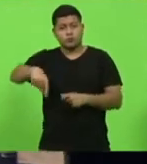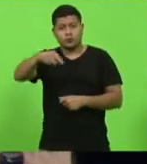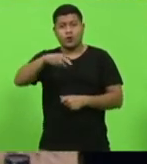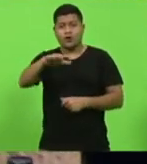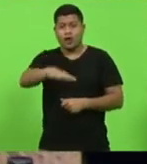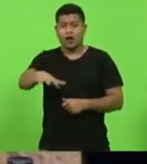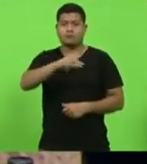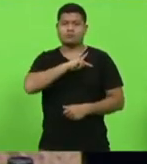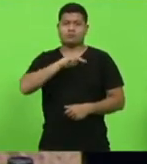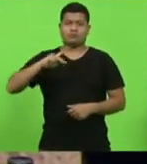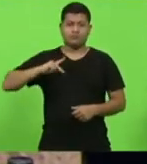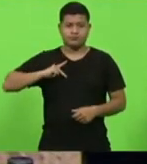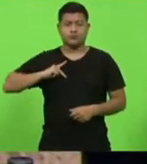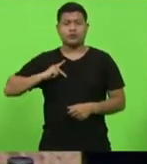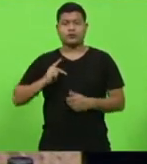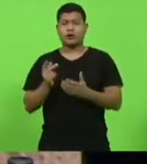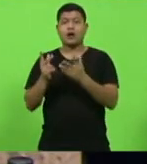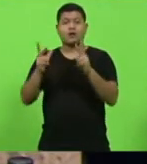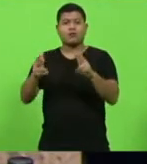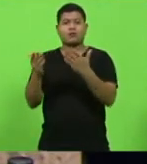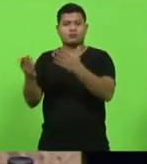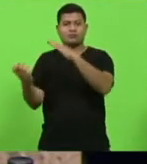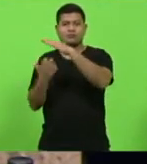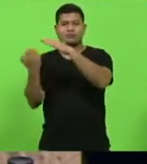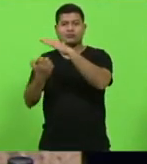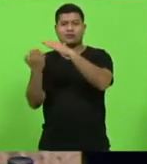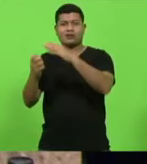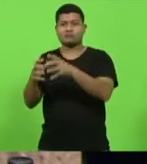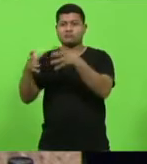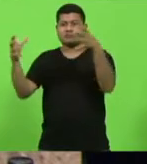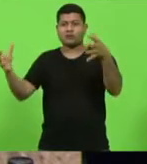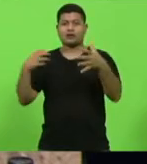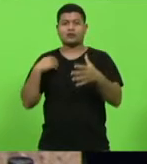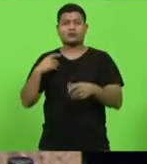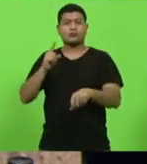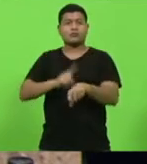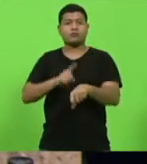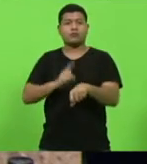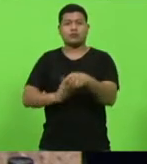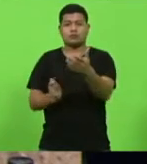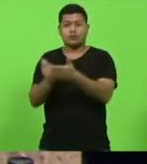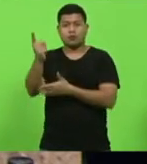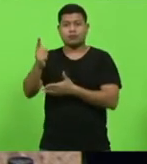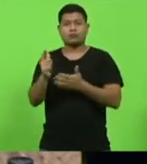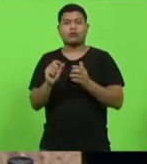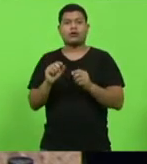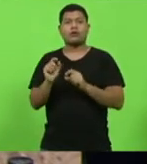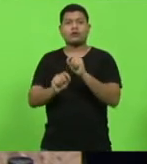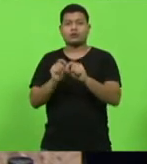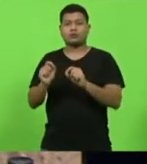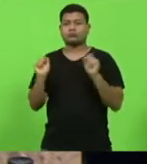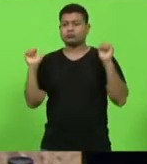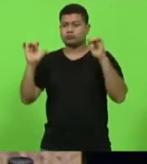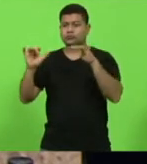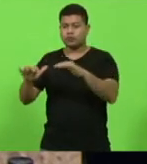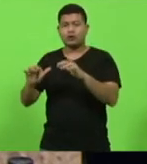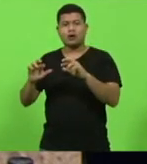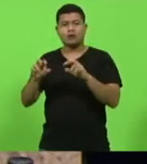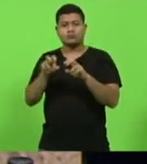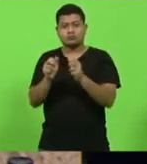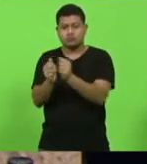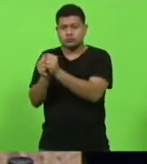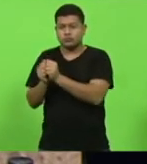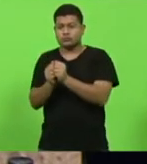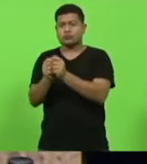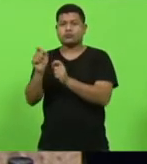Estamos fazendo que as grandes empresas fazem no momento da compra se reúnem para ter o menor preço da oferta